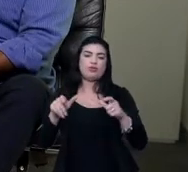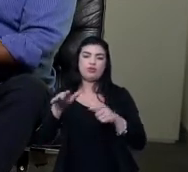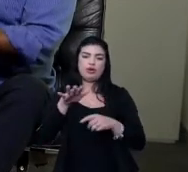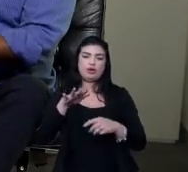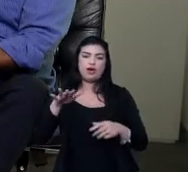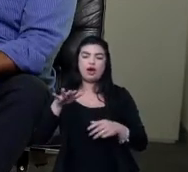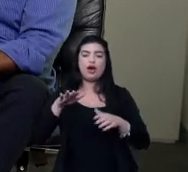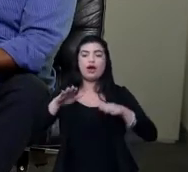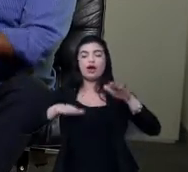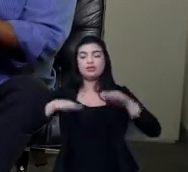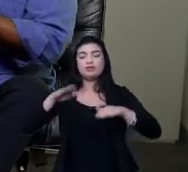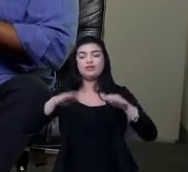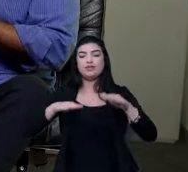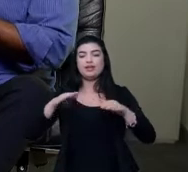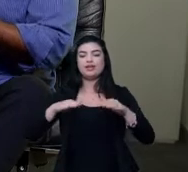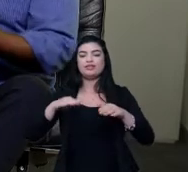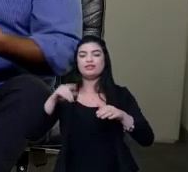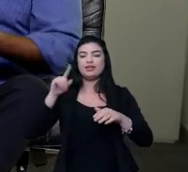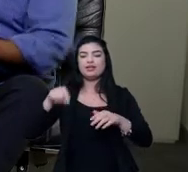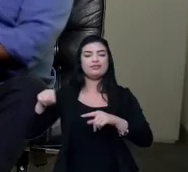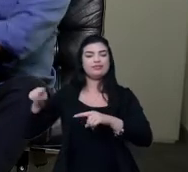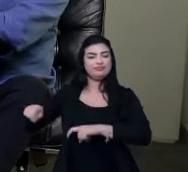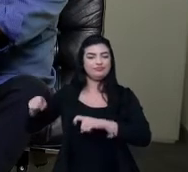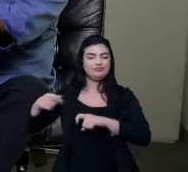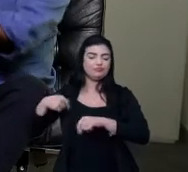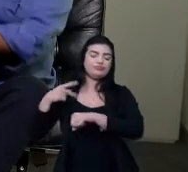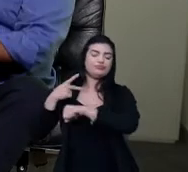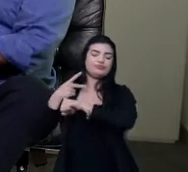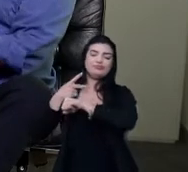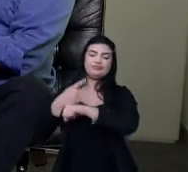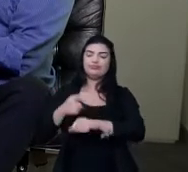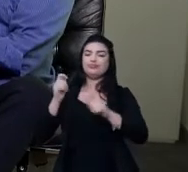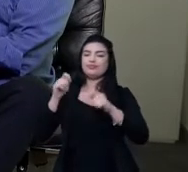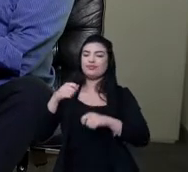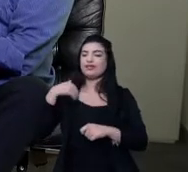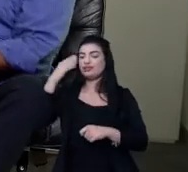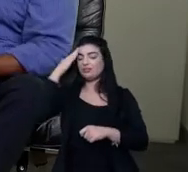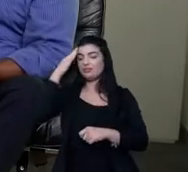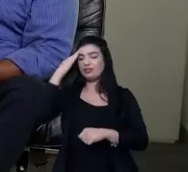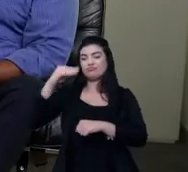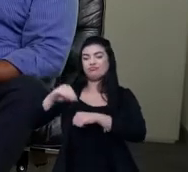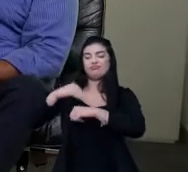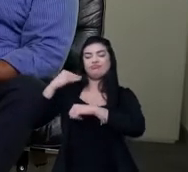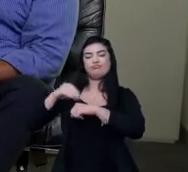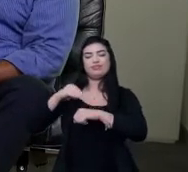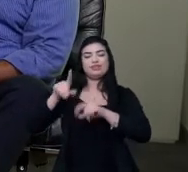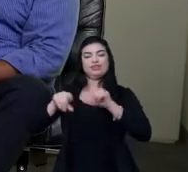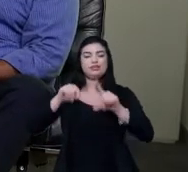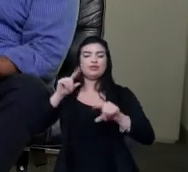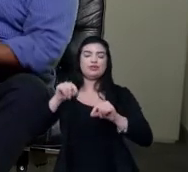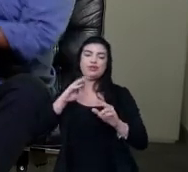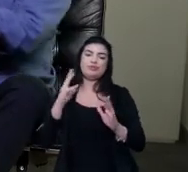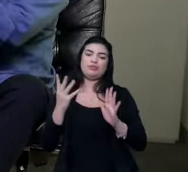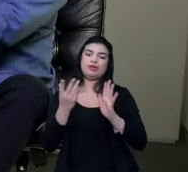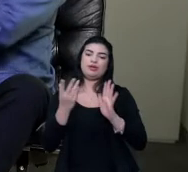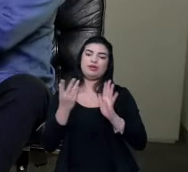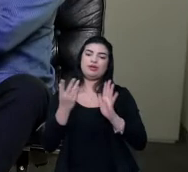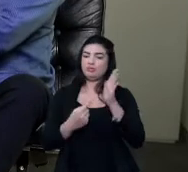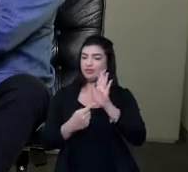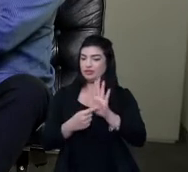lugar, que é o sertão, que eu vou buscar para poder me dar orientação na hora de selecionar as obras que serão apresentadas nesse trabalho.